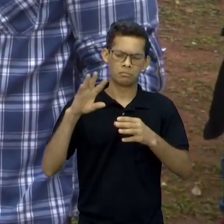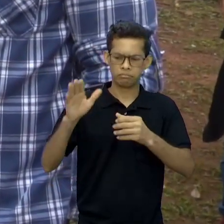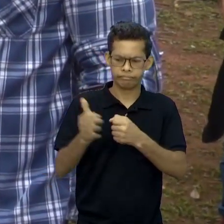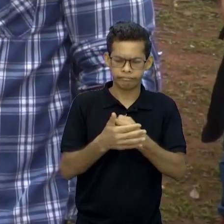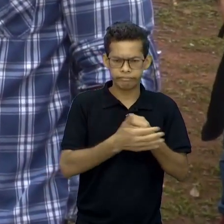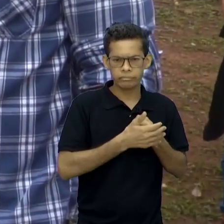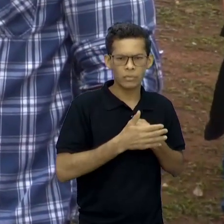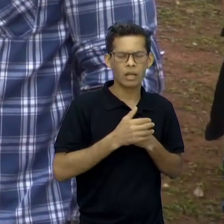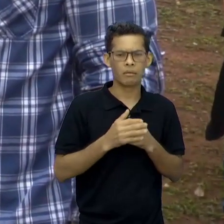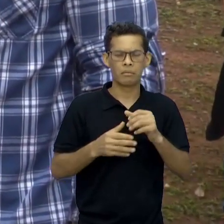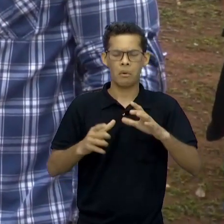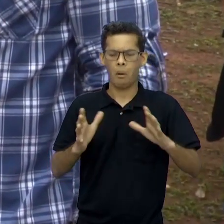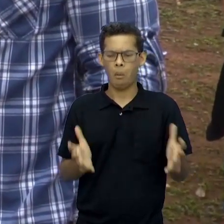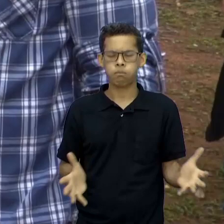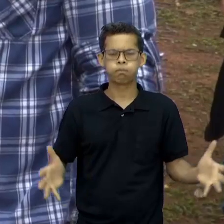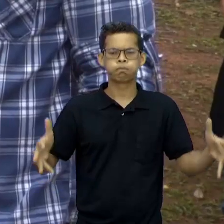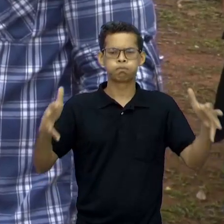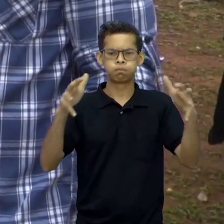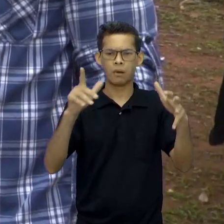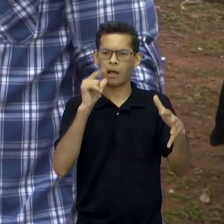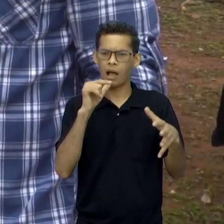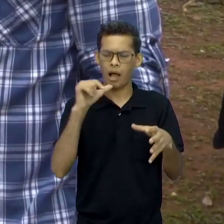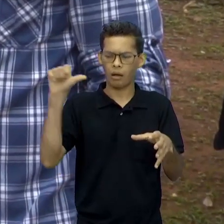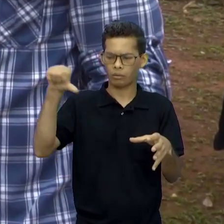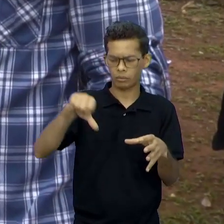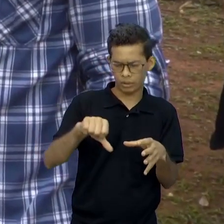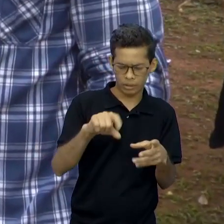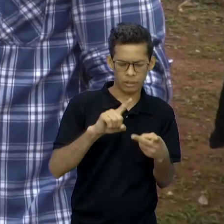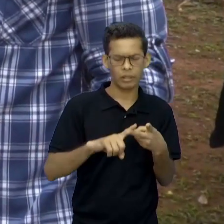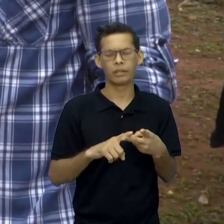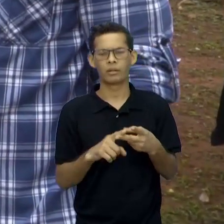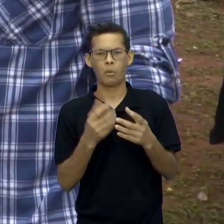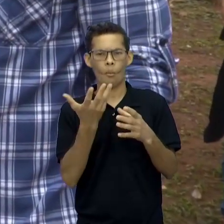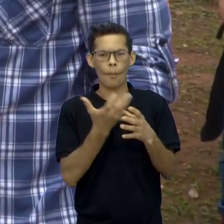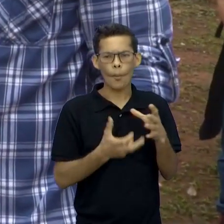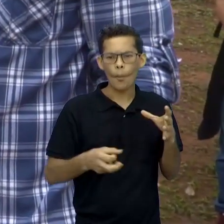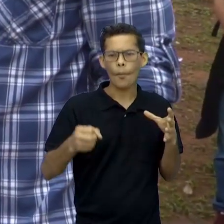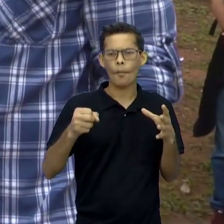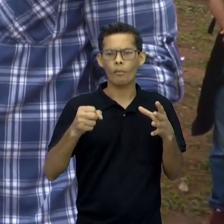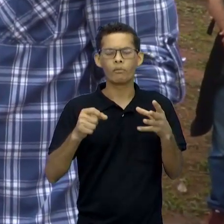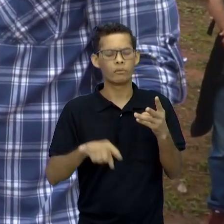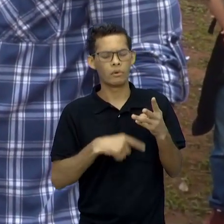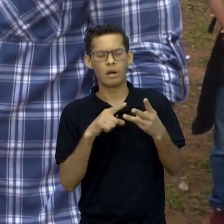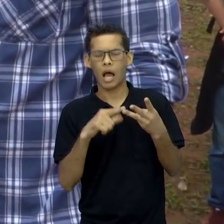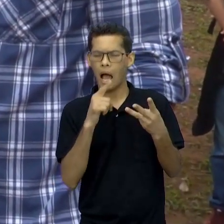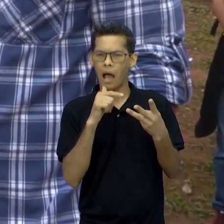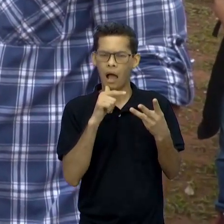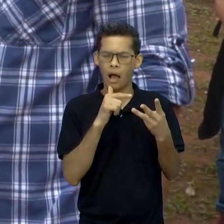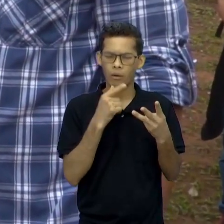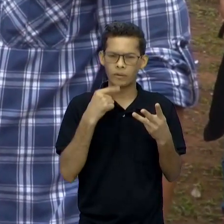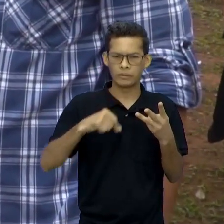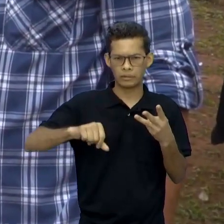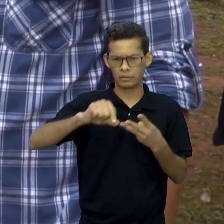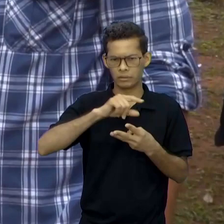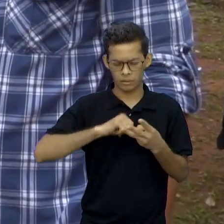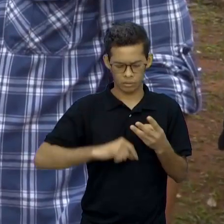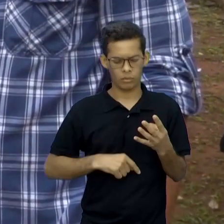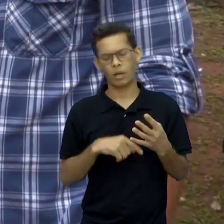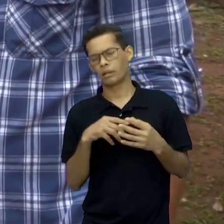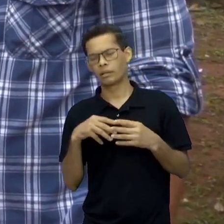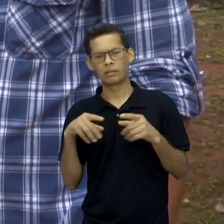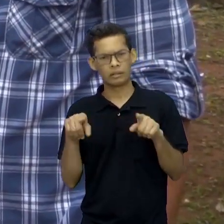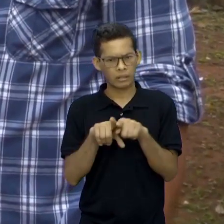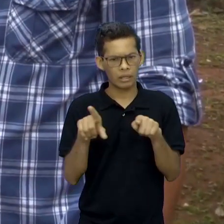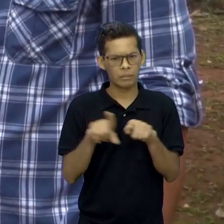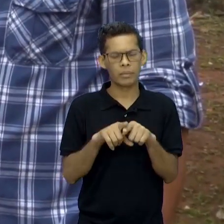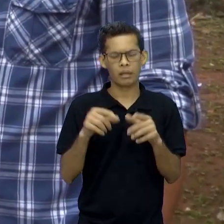plásticos, vazio, com água de torneira, cheio de água salgada, tambores metálicos, todos